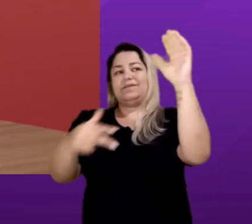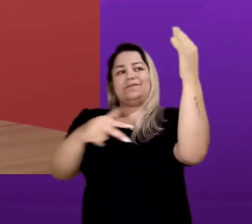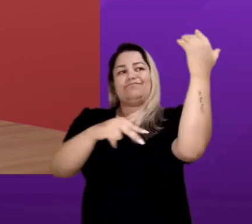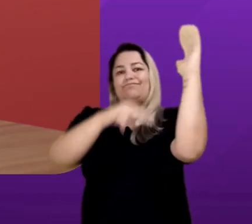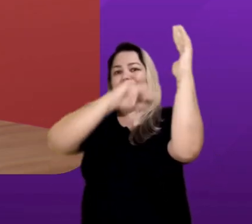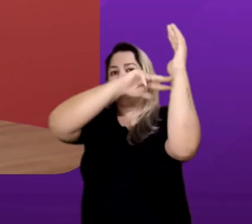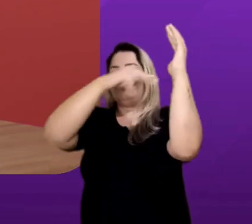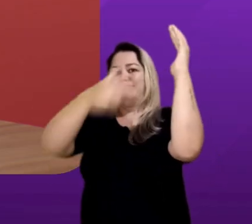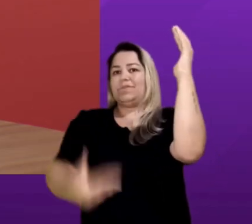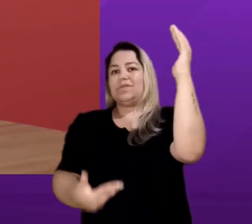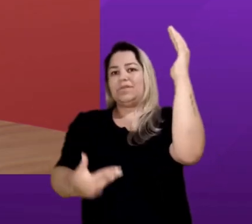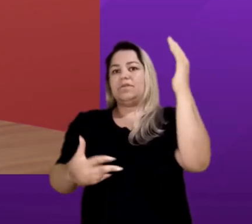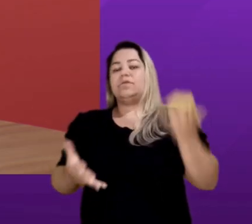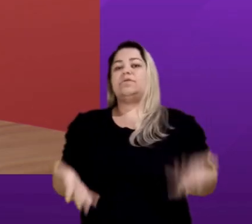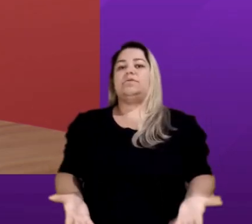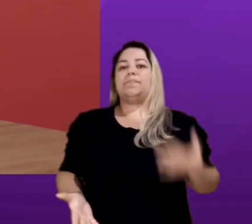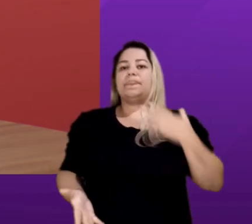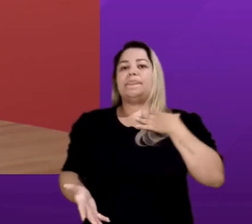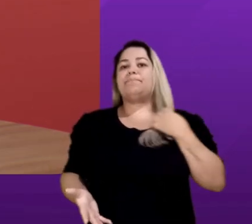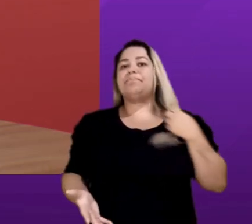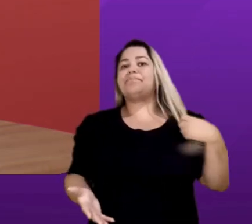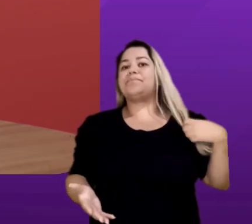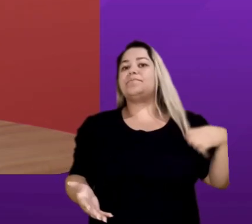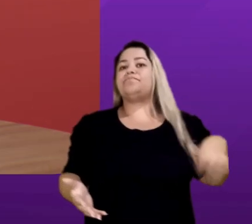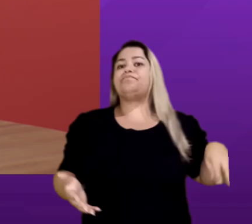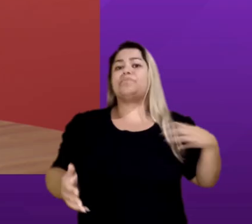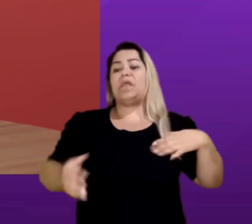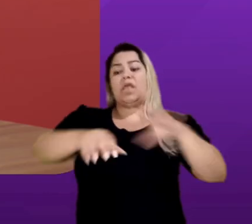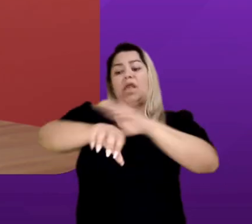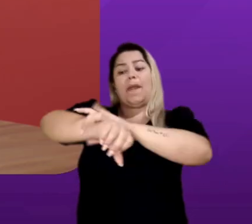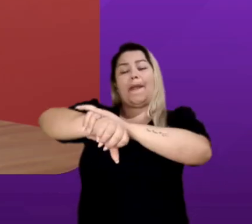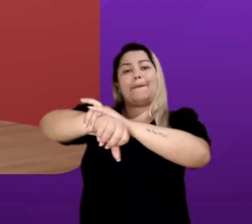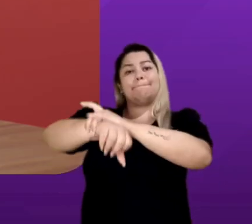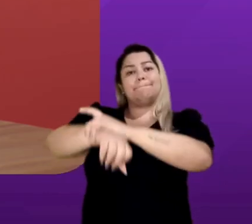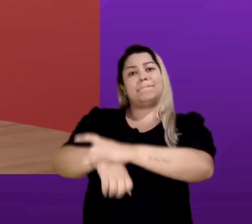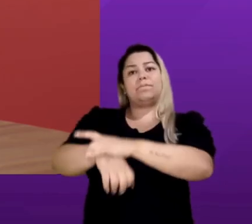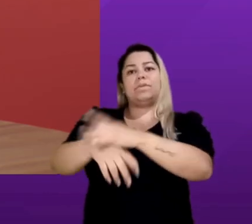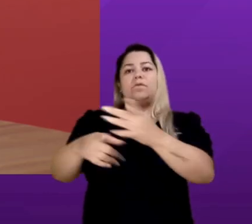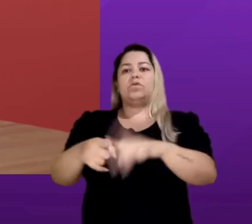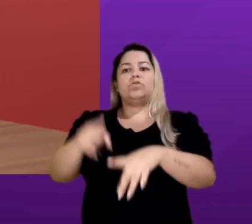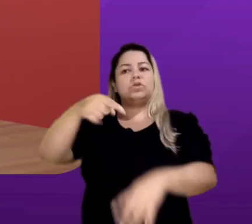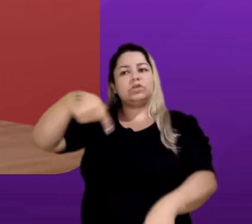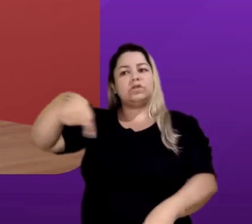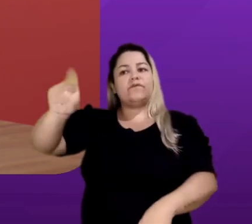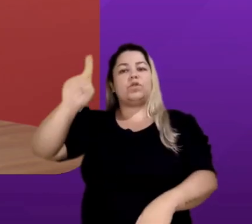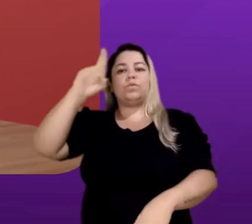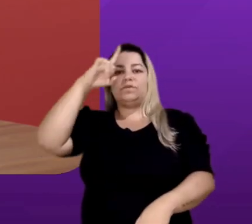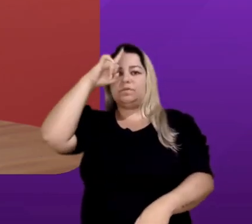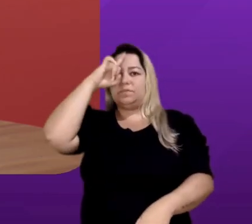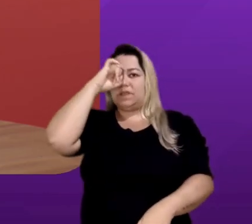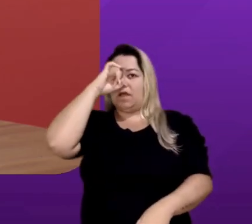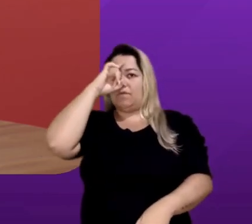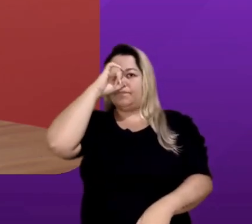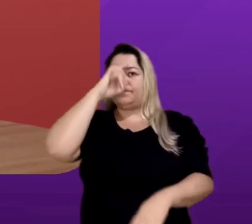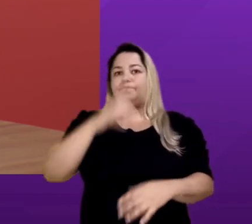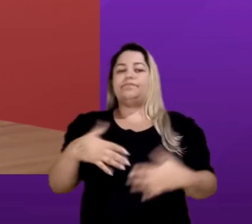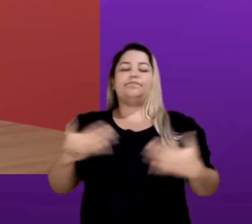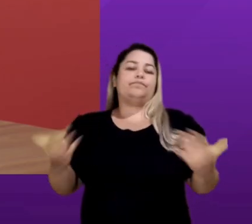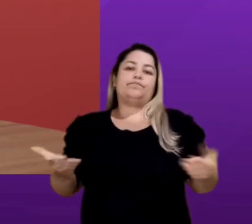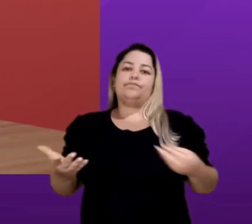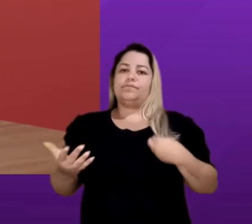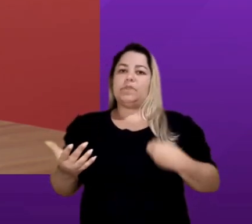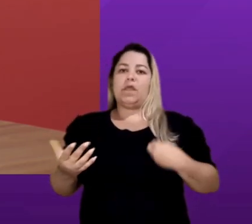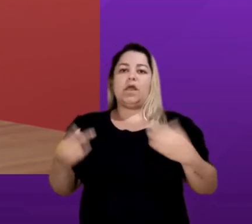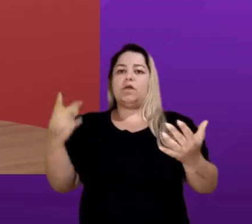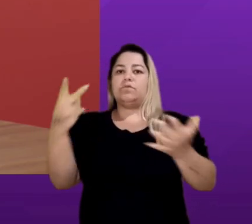te quebrar o braço, acontecer alguma coisa, vou te levar no hospital, vou te dar vida. Eu digo, e se eu morrer? Ela